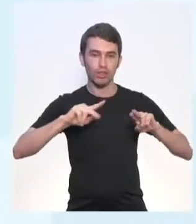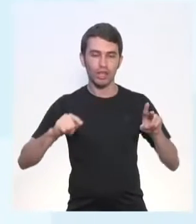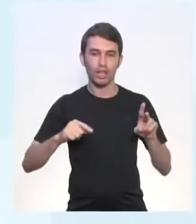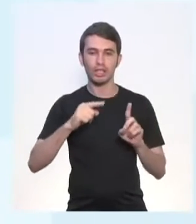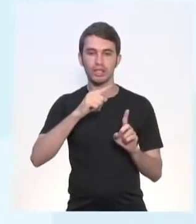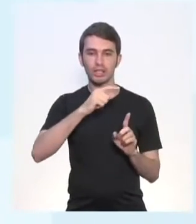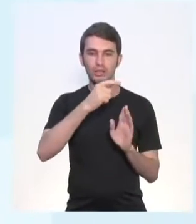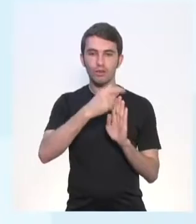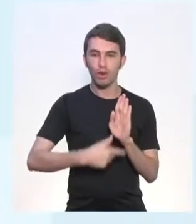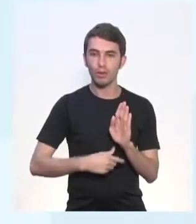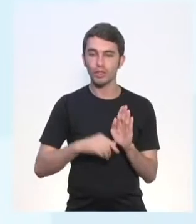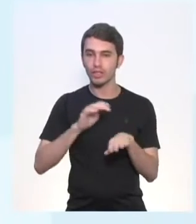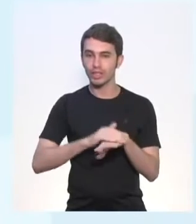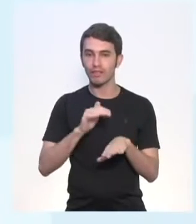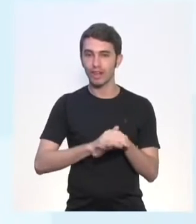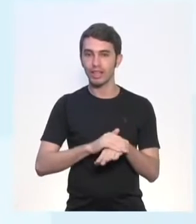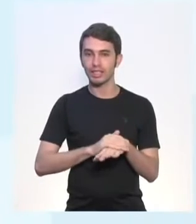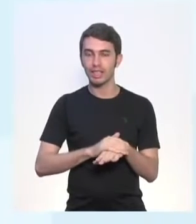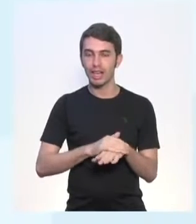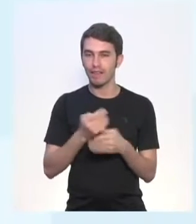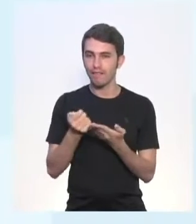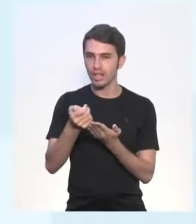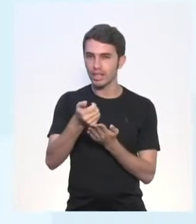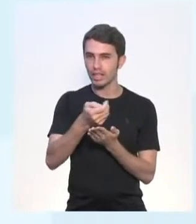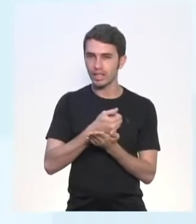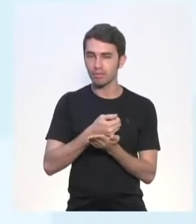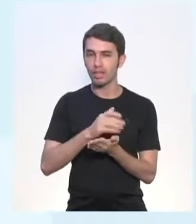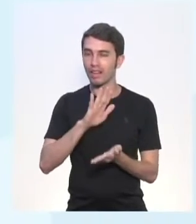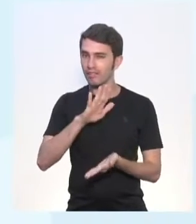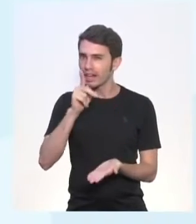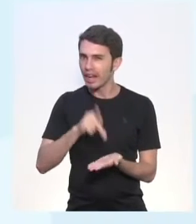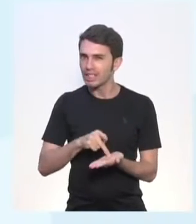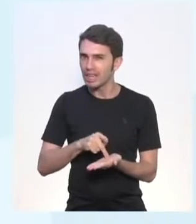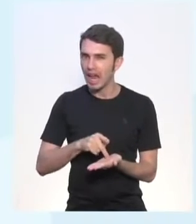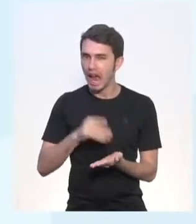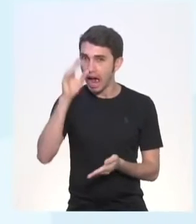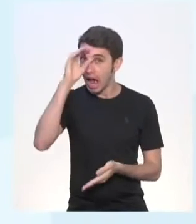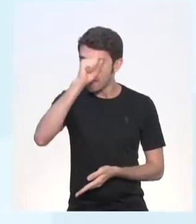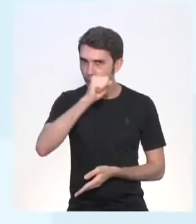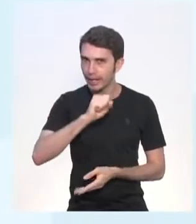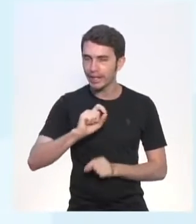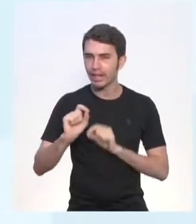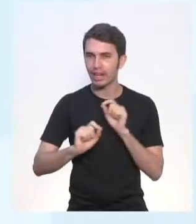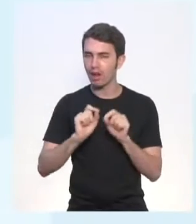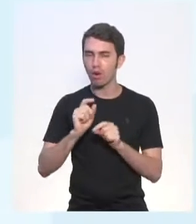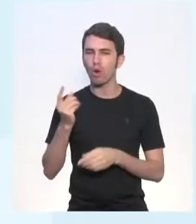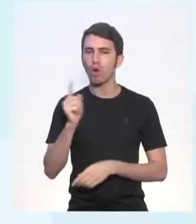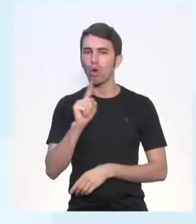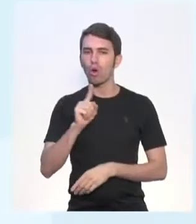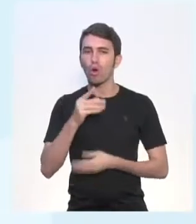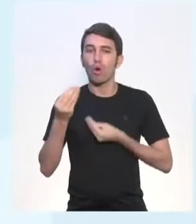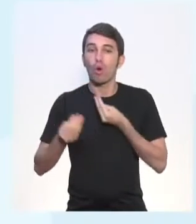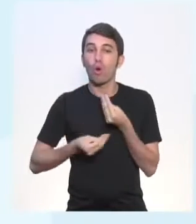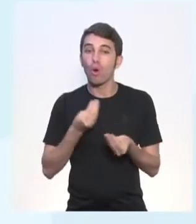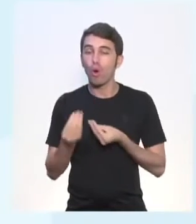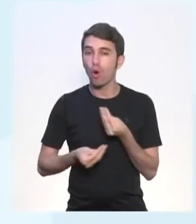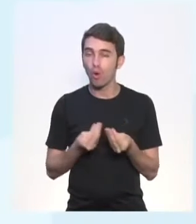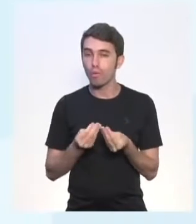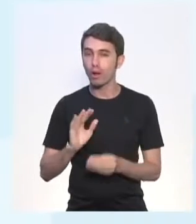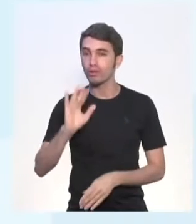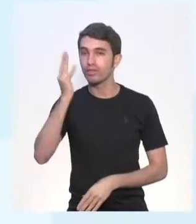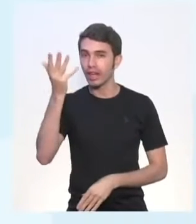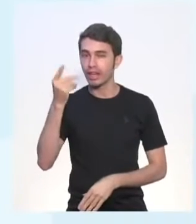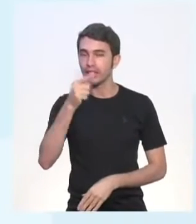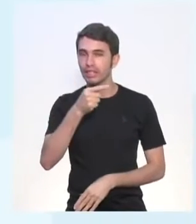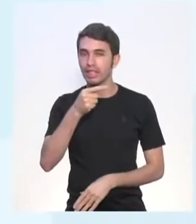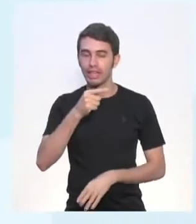fazer fake news. Na verdade, não é aprender as diferentes formas, é aprender como é que funciona essas construções de fake news para